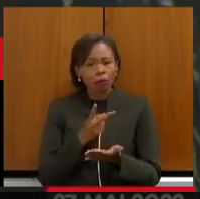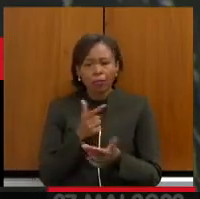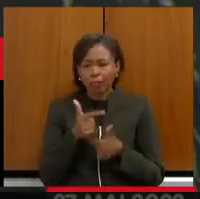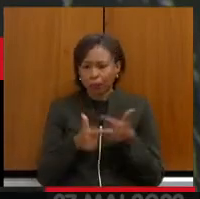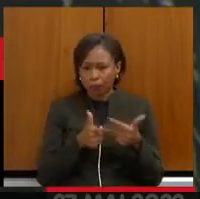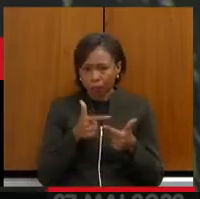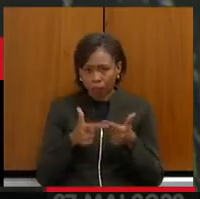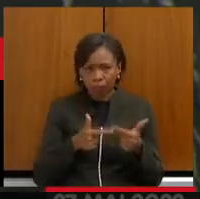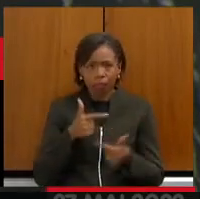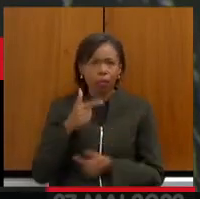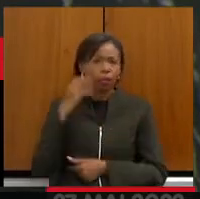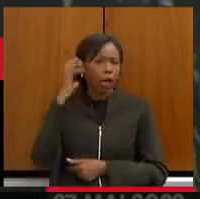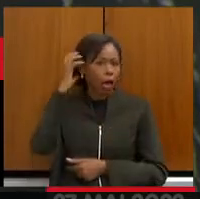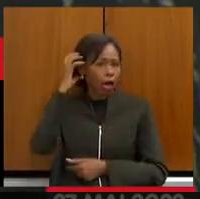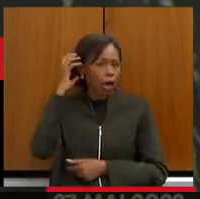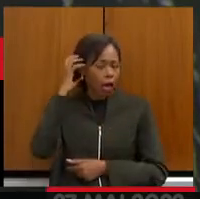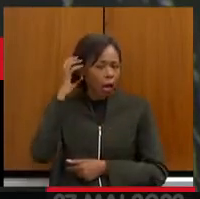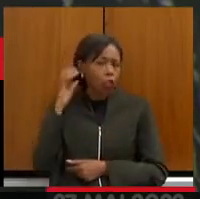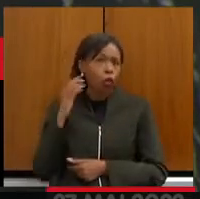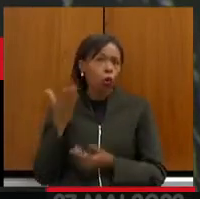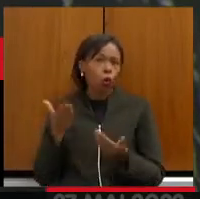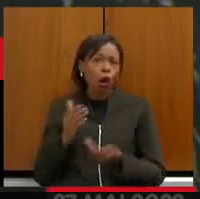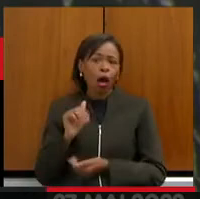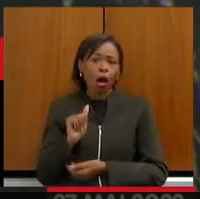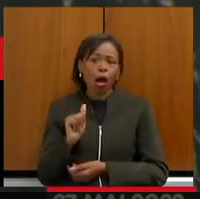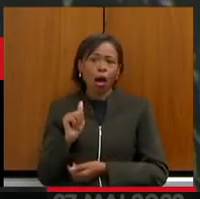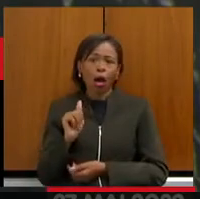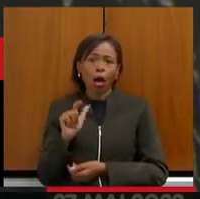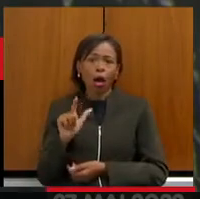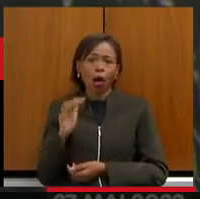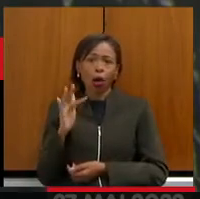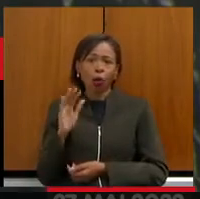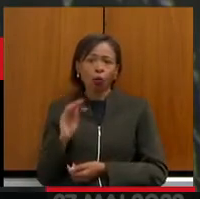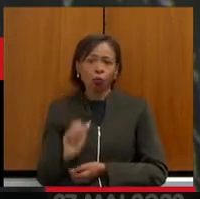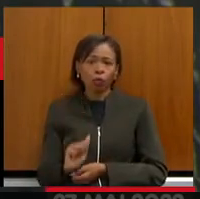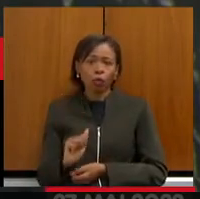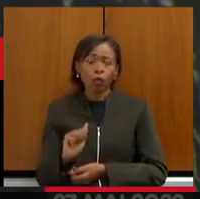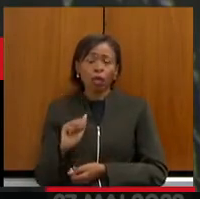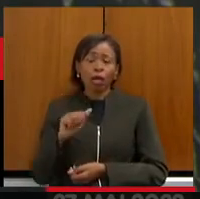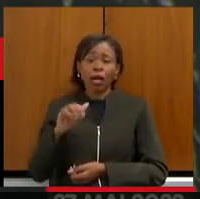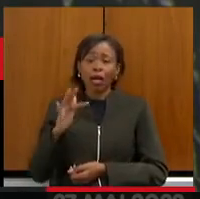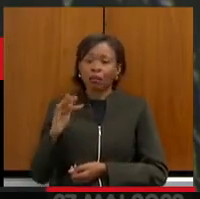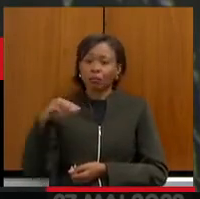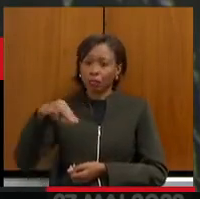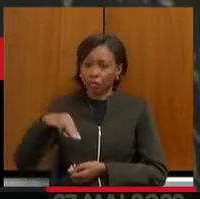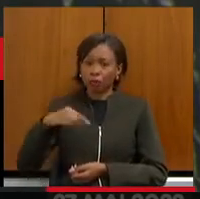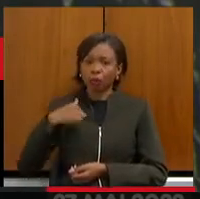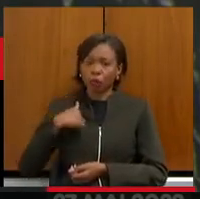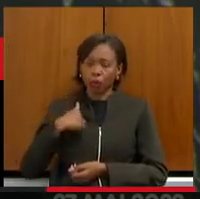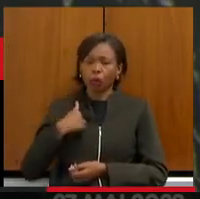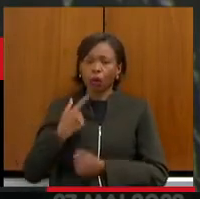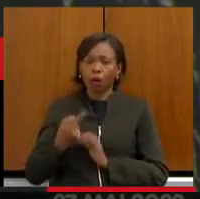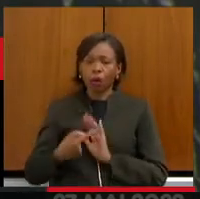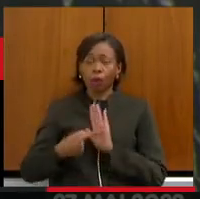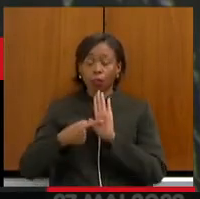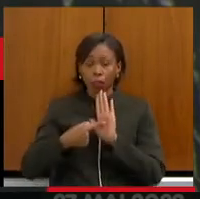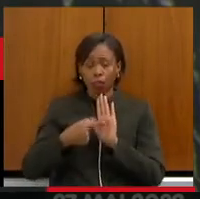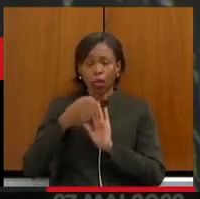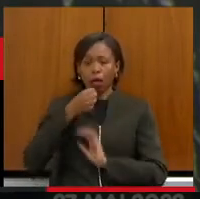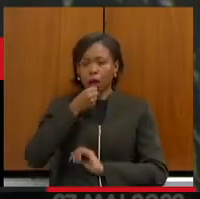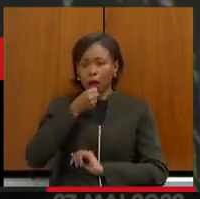é hoje eu tô na rádio Alpha fm onde eu apresento né um programa EA deputada faz